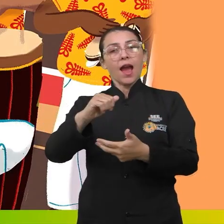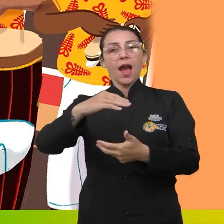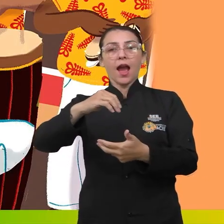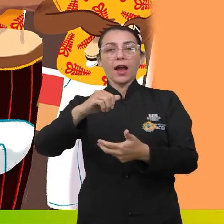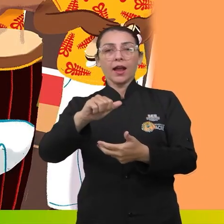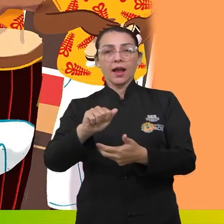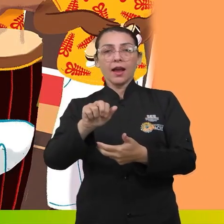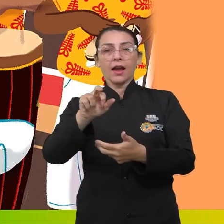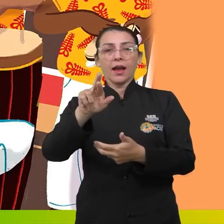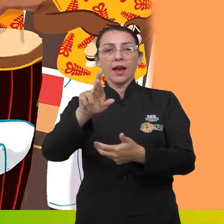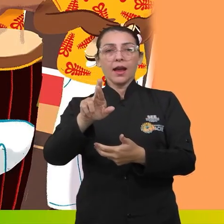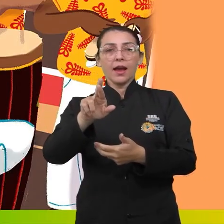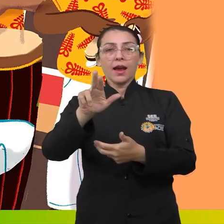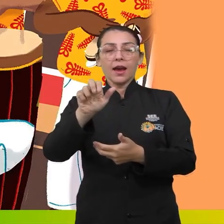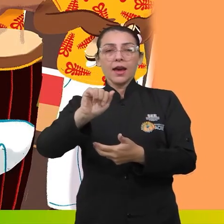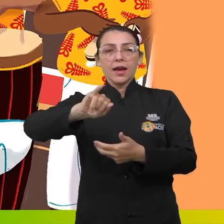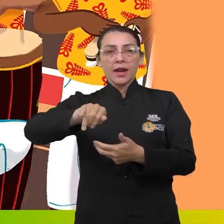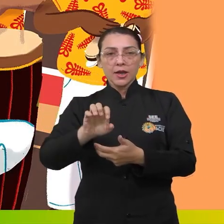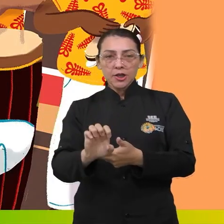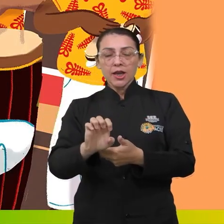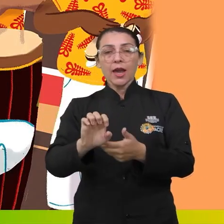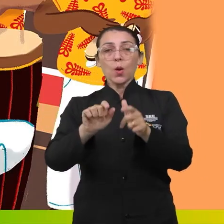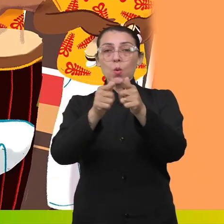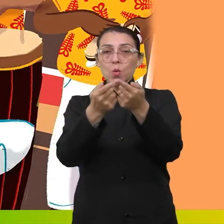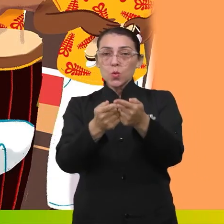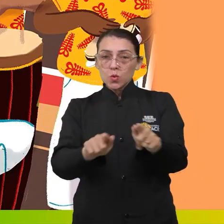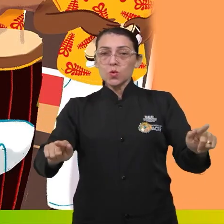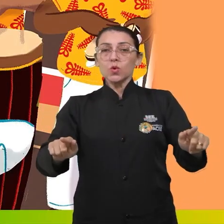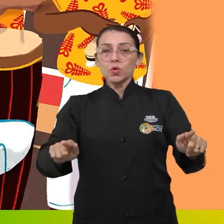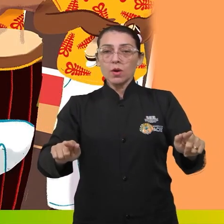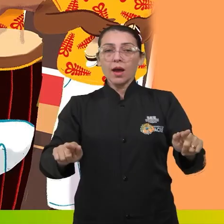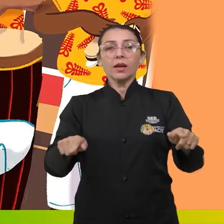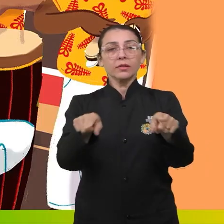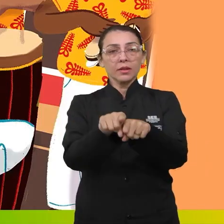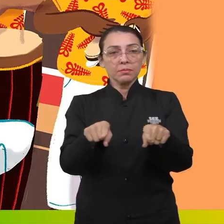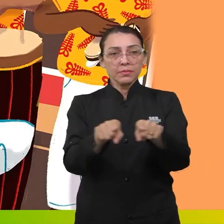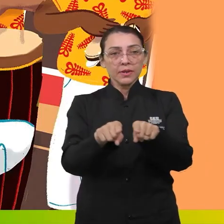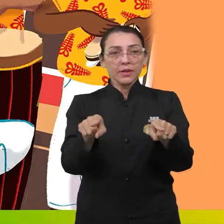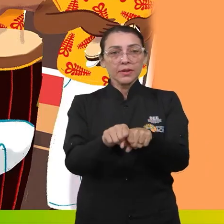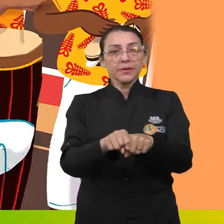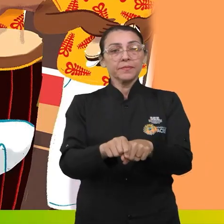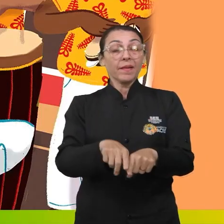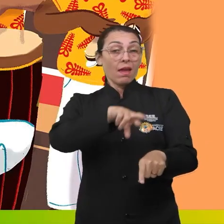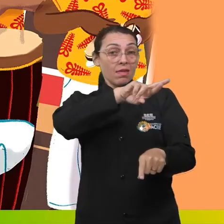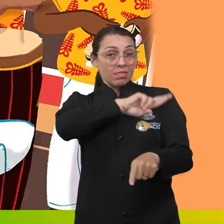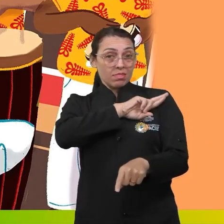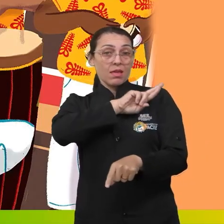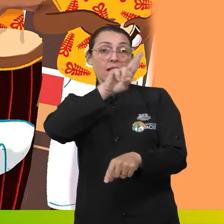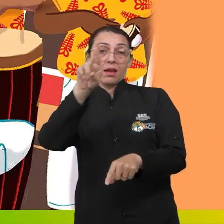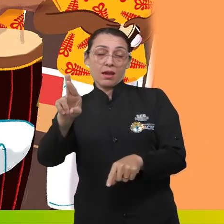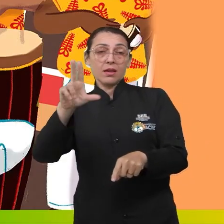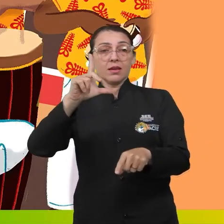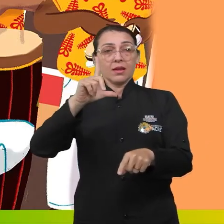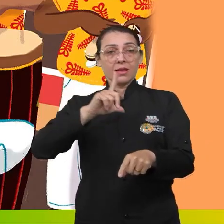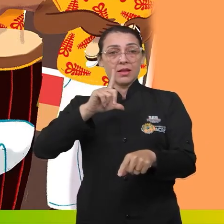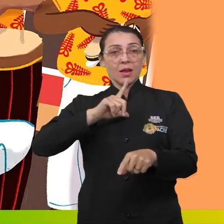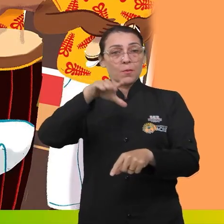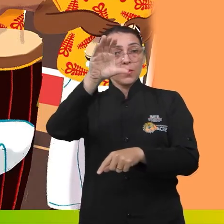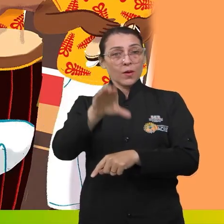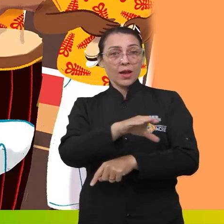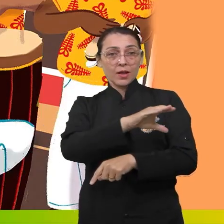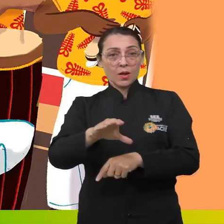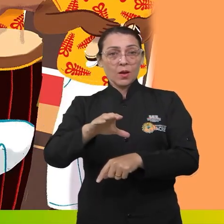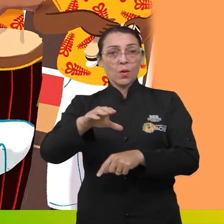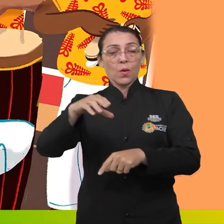nós vimos, influências como a feijoada, o acarajé, o churrasco. Na religião